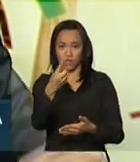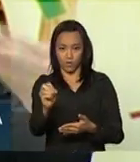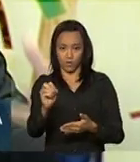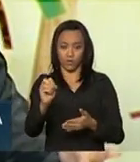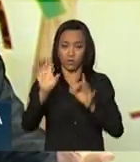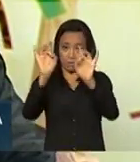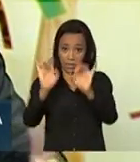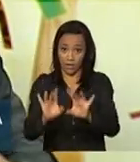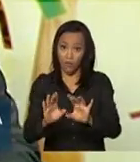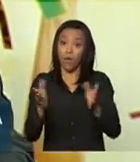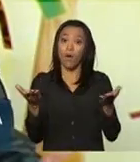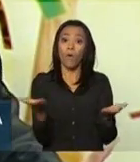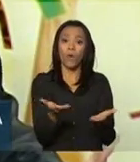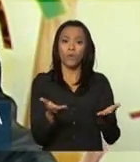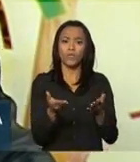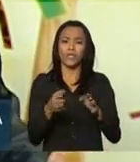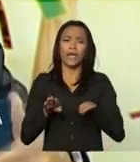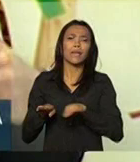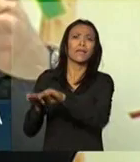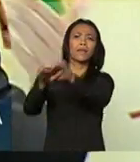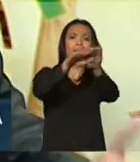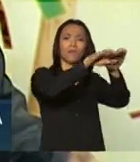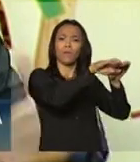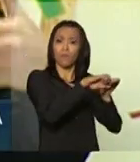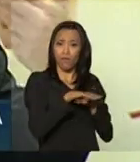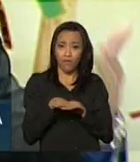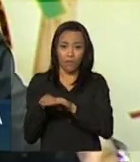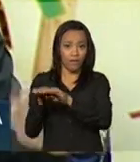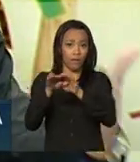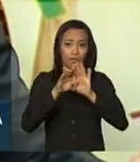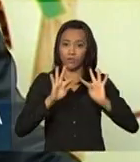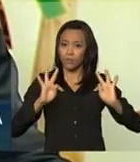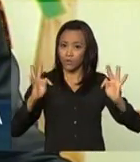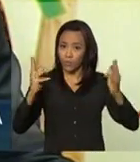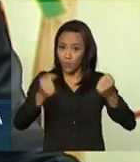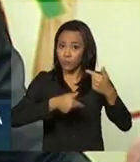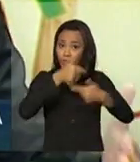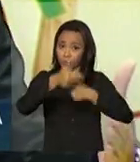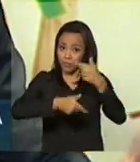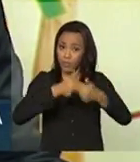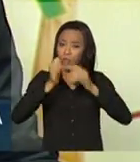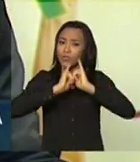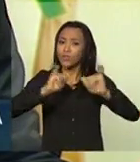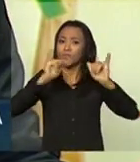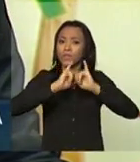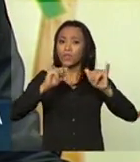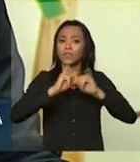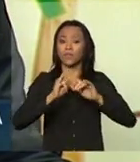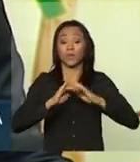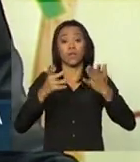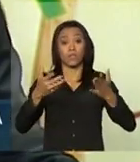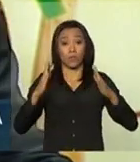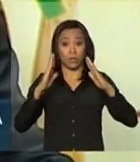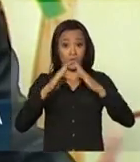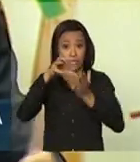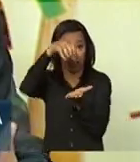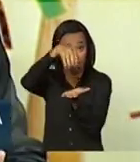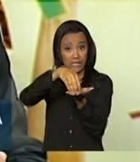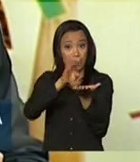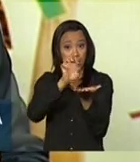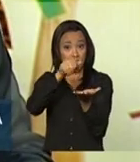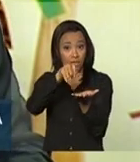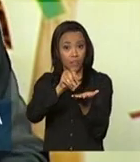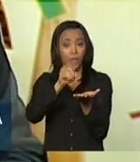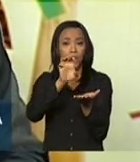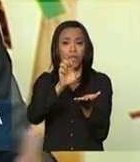é consolidar toda uma rede que mantenha cada vez mais qualificados nossos centros especializados, mas também